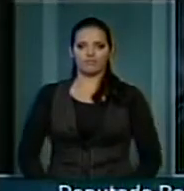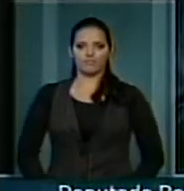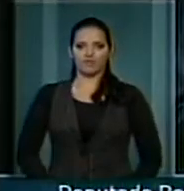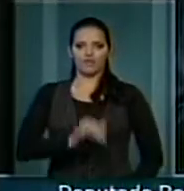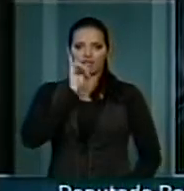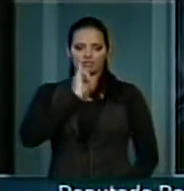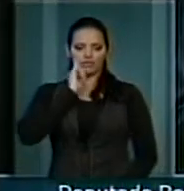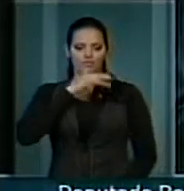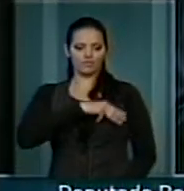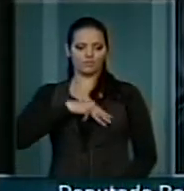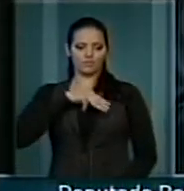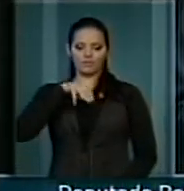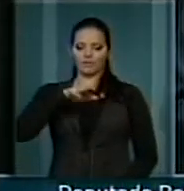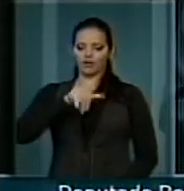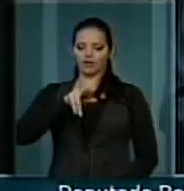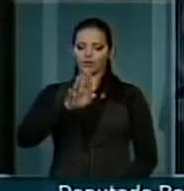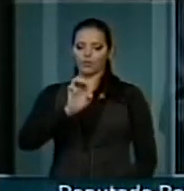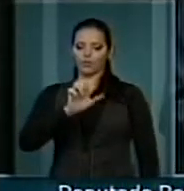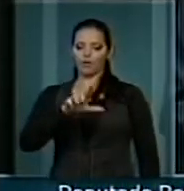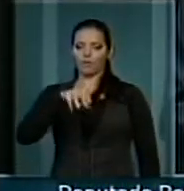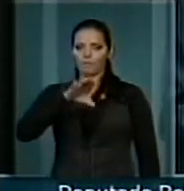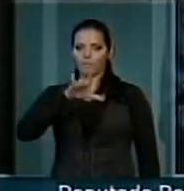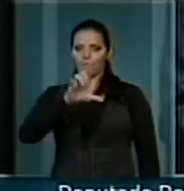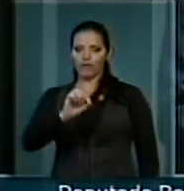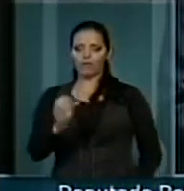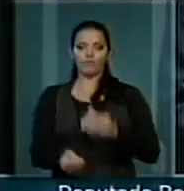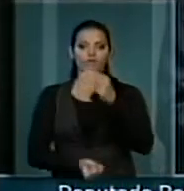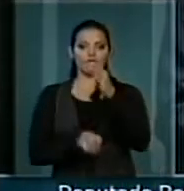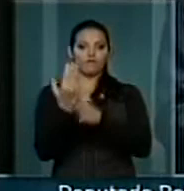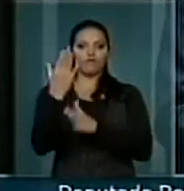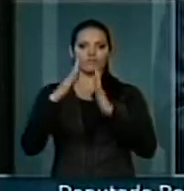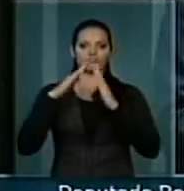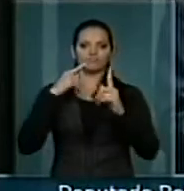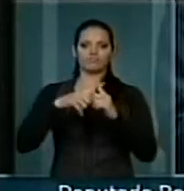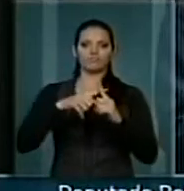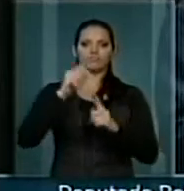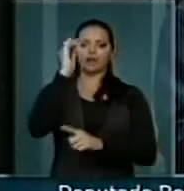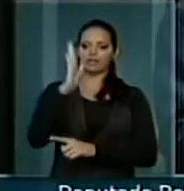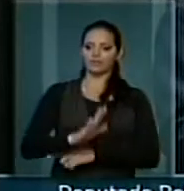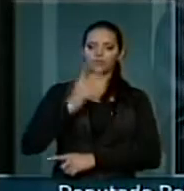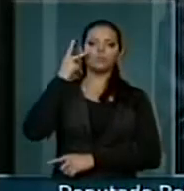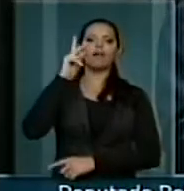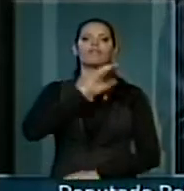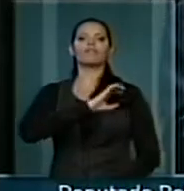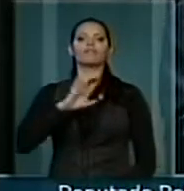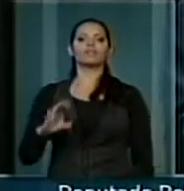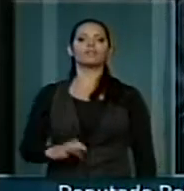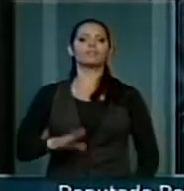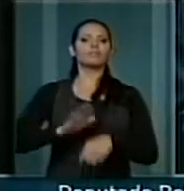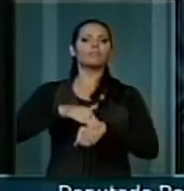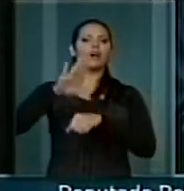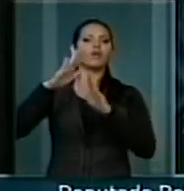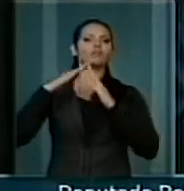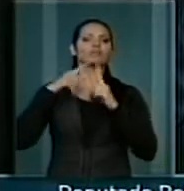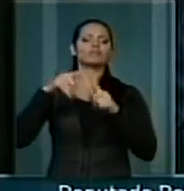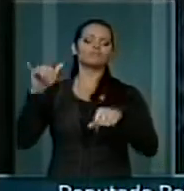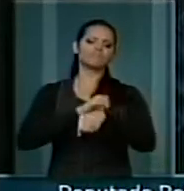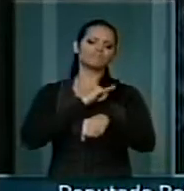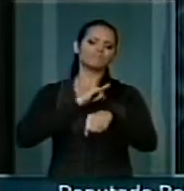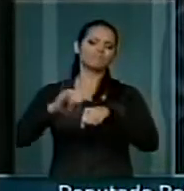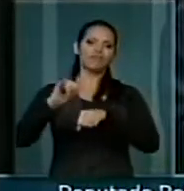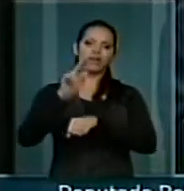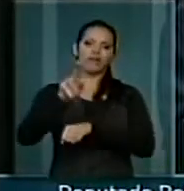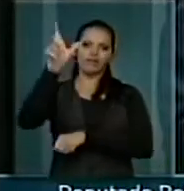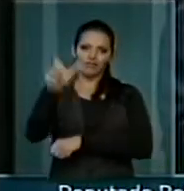do missionário Manuel de Melo, fundador da Igreja Brasil para Cristo, uma das maiores e mais estratégicas